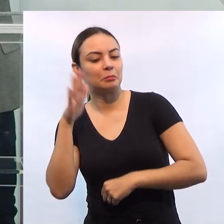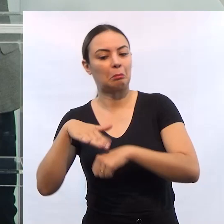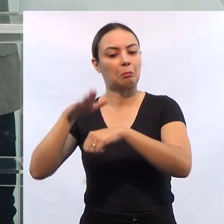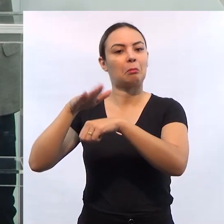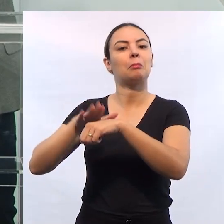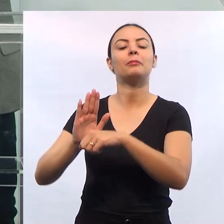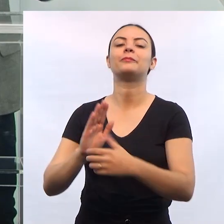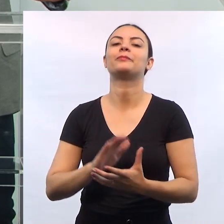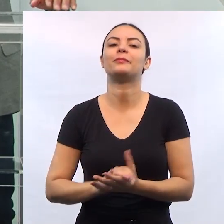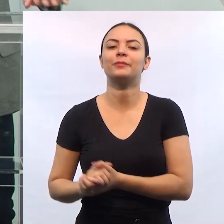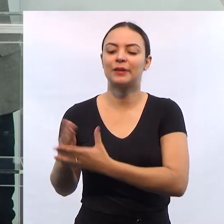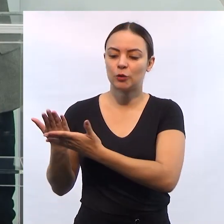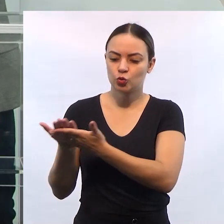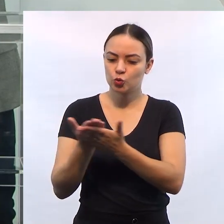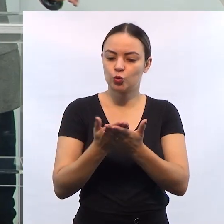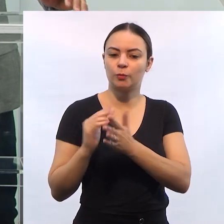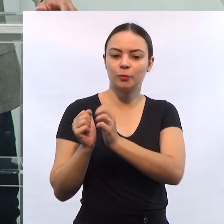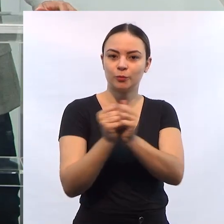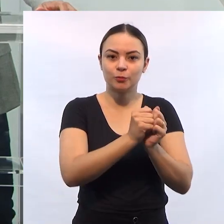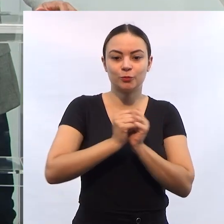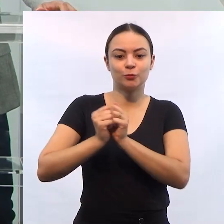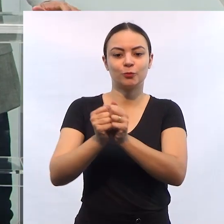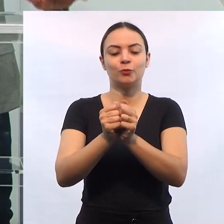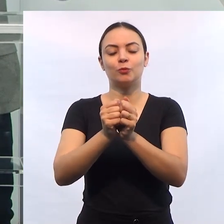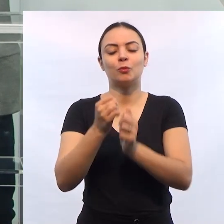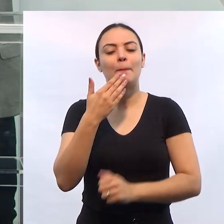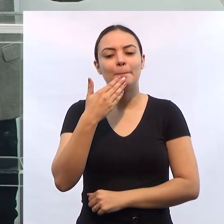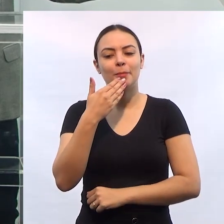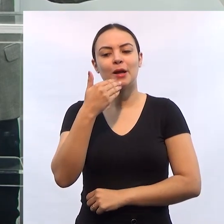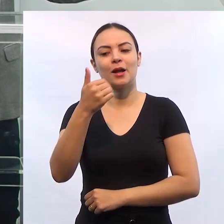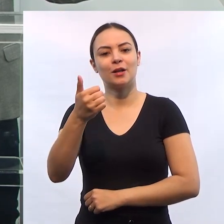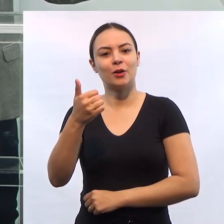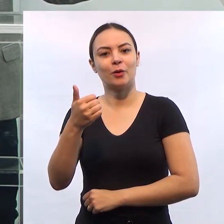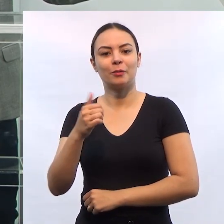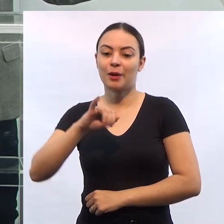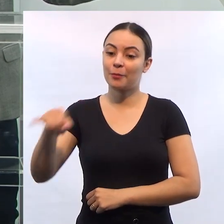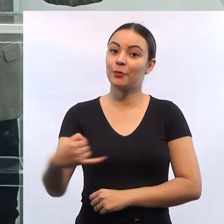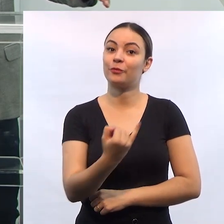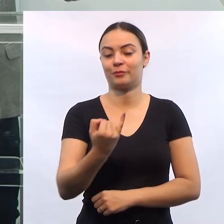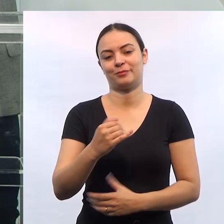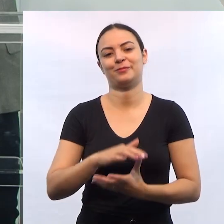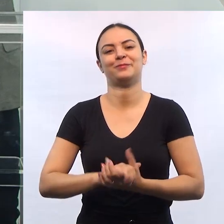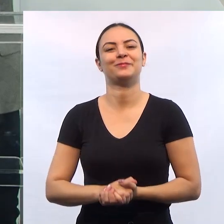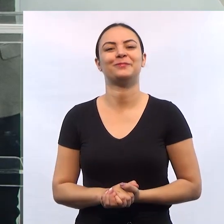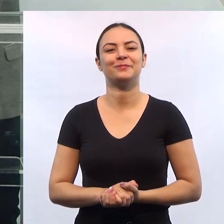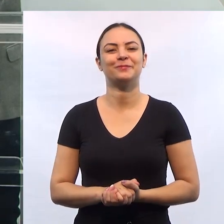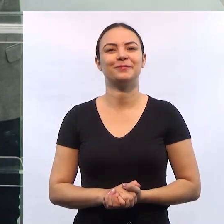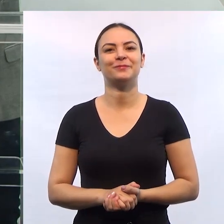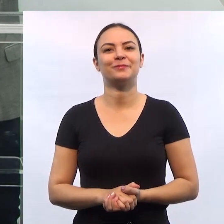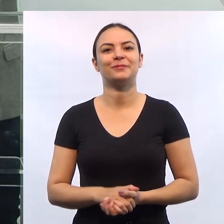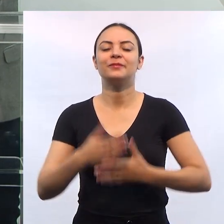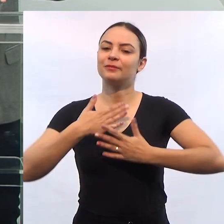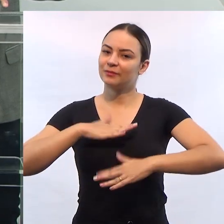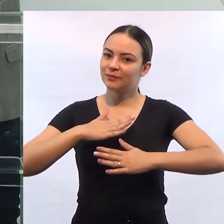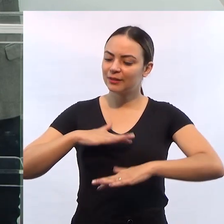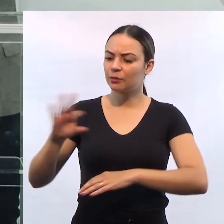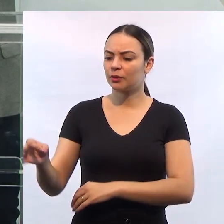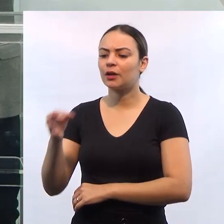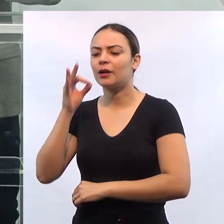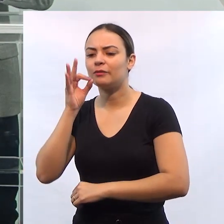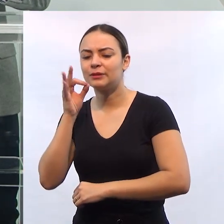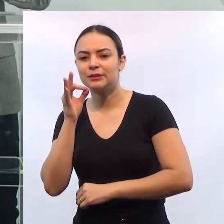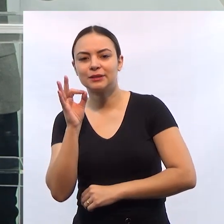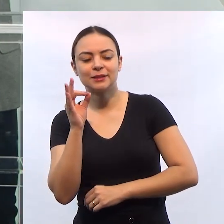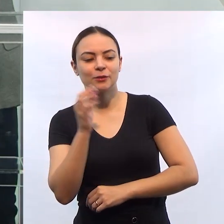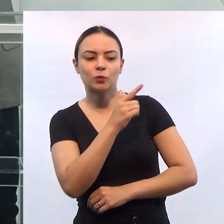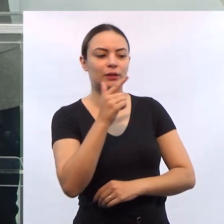melhor forma possível. E eu tenho certeza que você não vai deixar passar essa oportunidade, é verdade? Então acomode-se aí, pegue seu cafezinho, seu